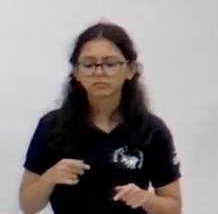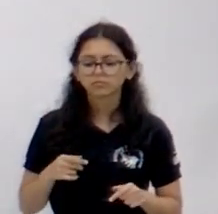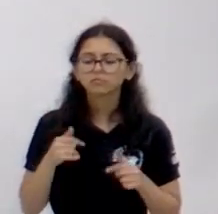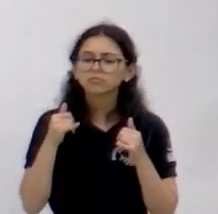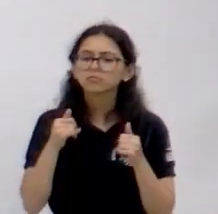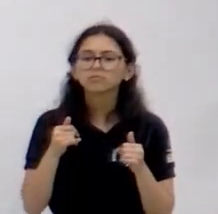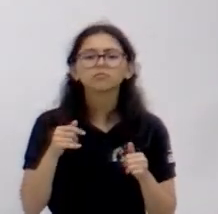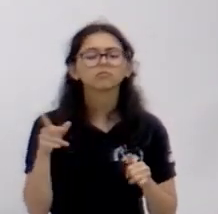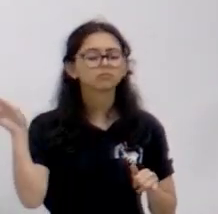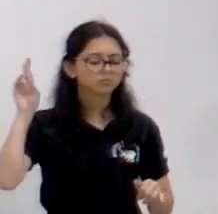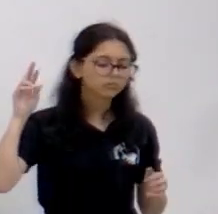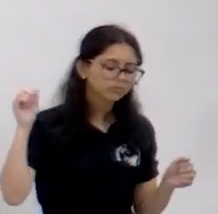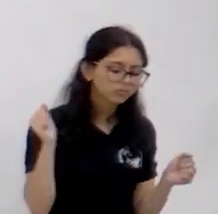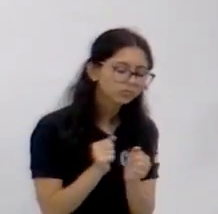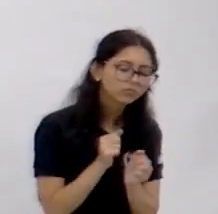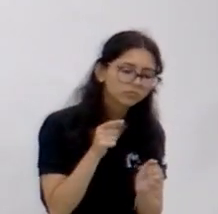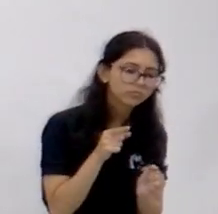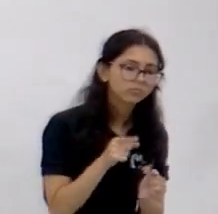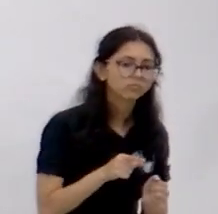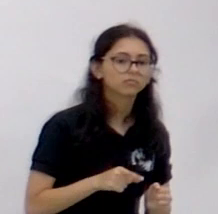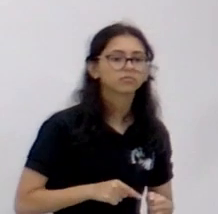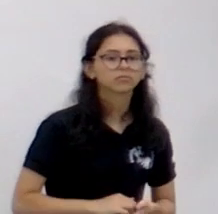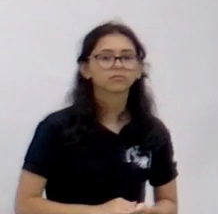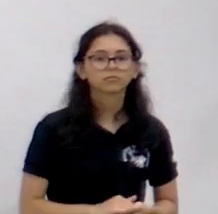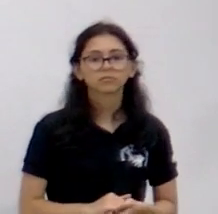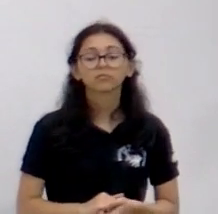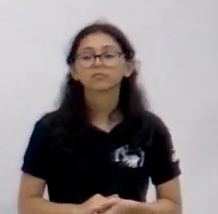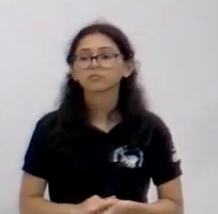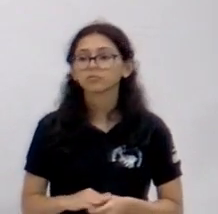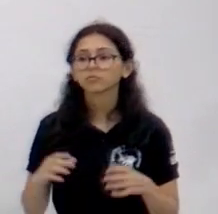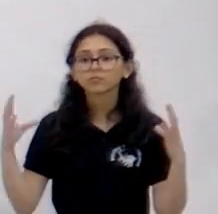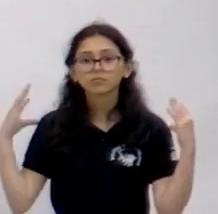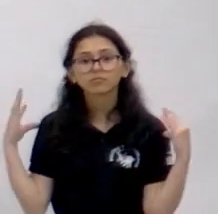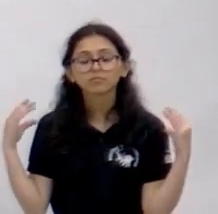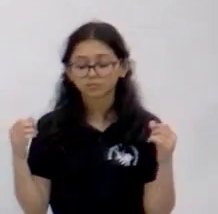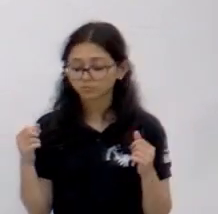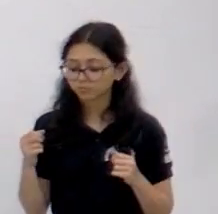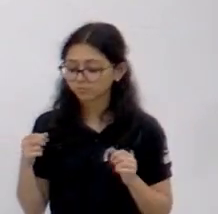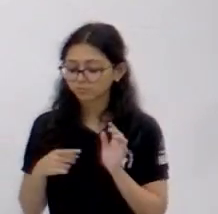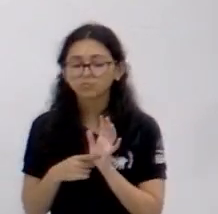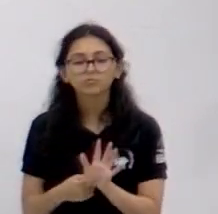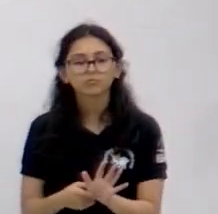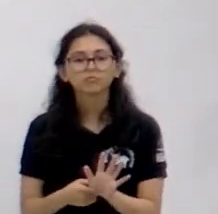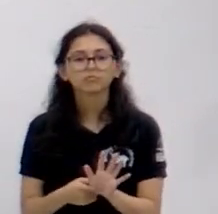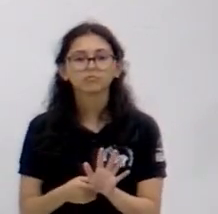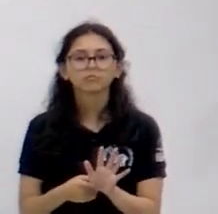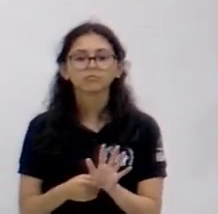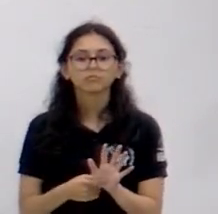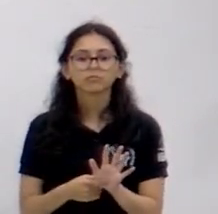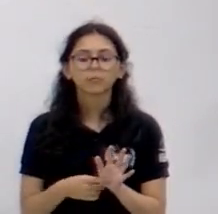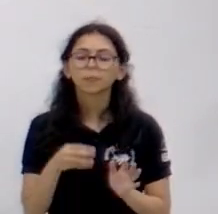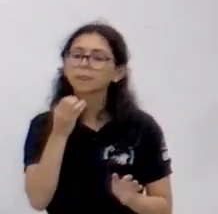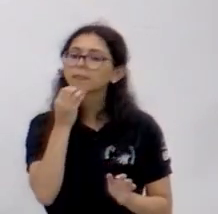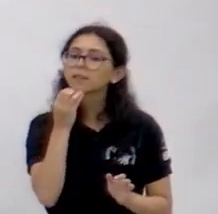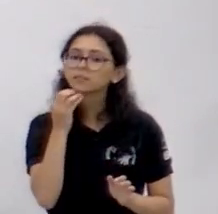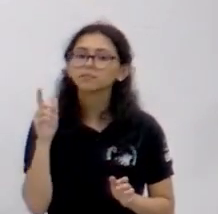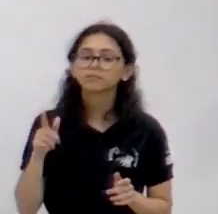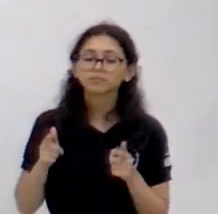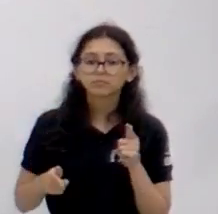contigo, homem valente. Mostra para ele qualidades que ele nem ele percebia, nem ele sabia que